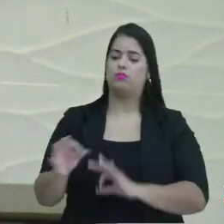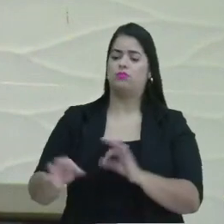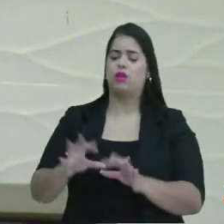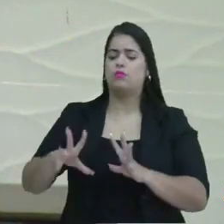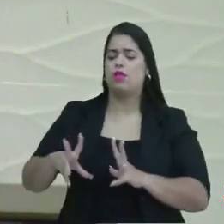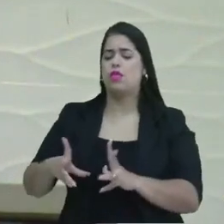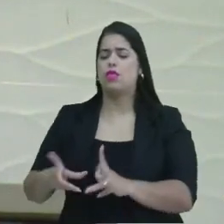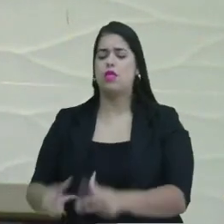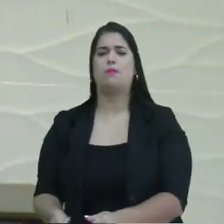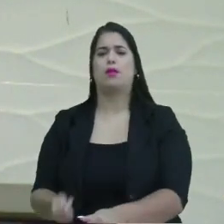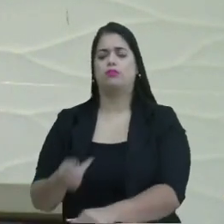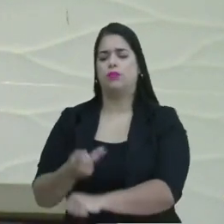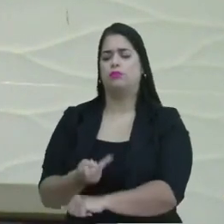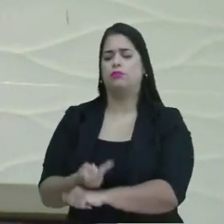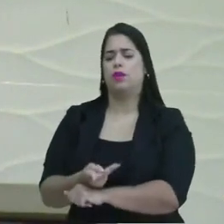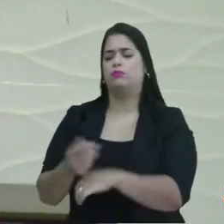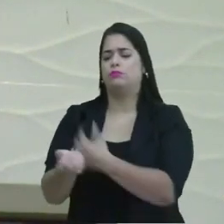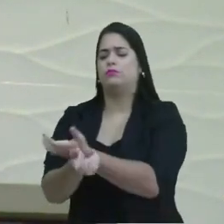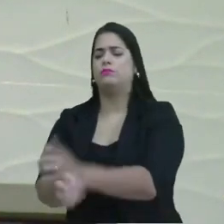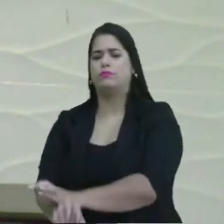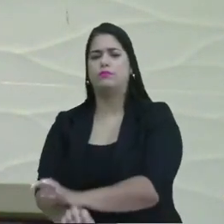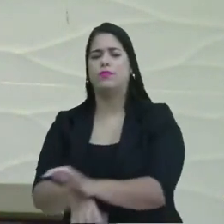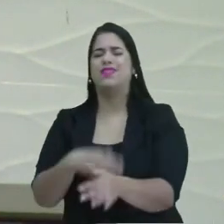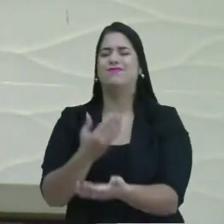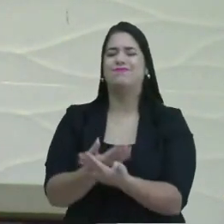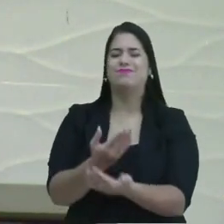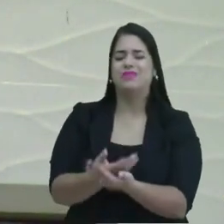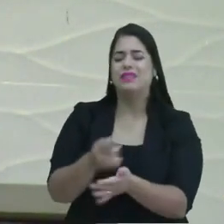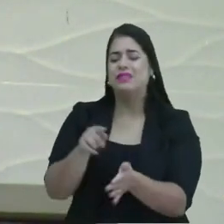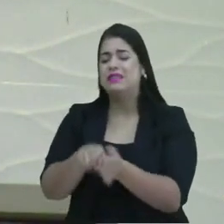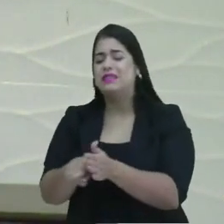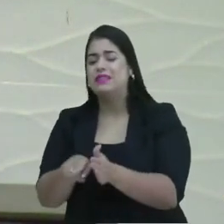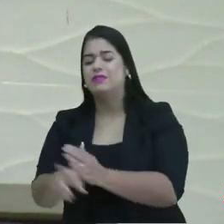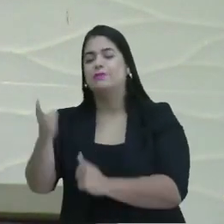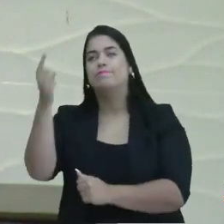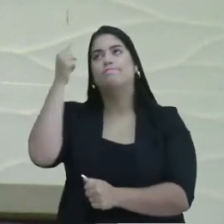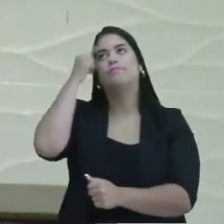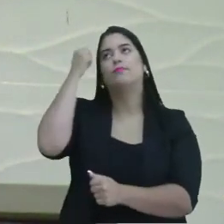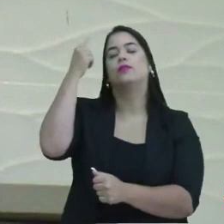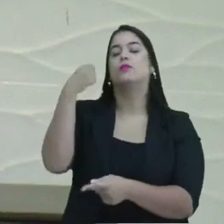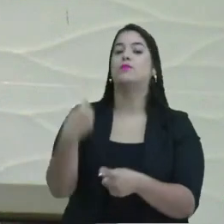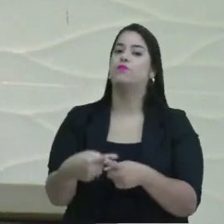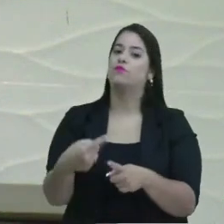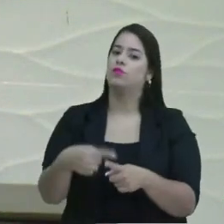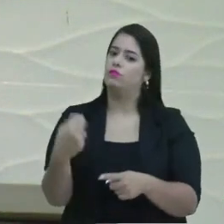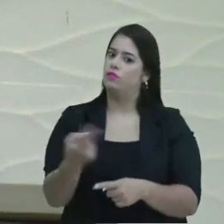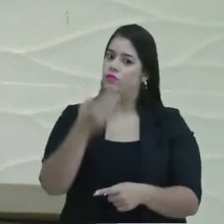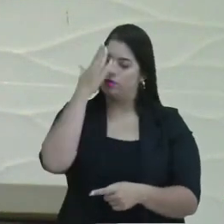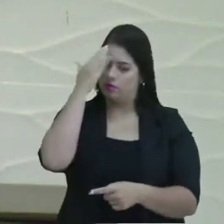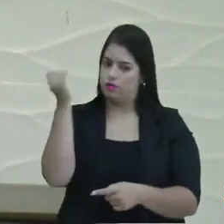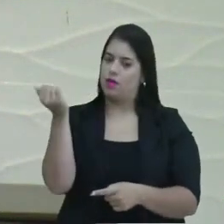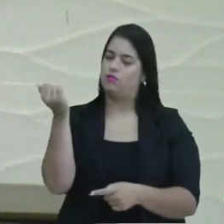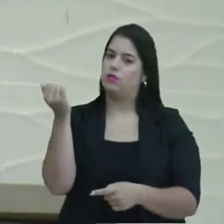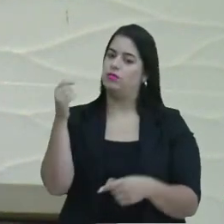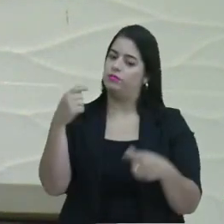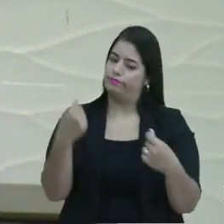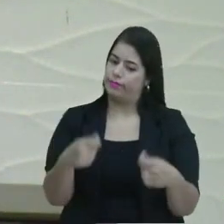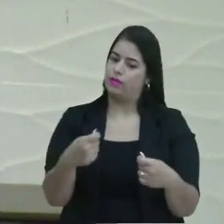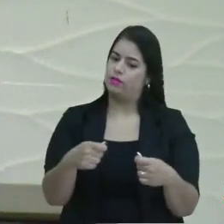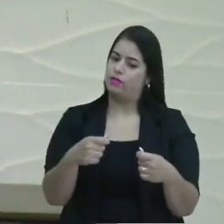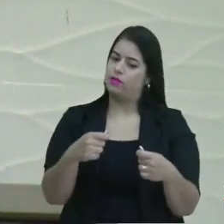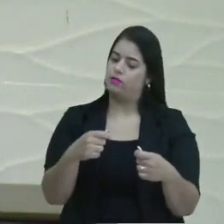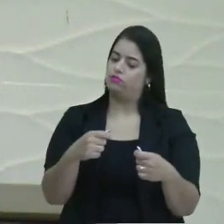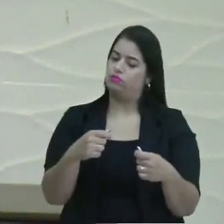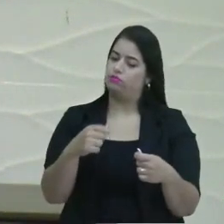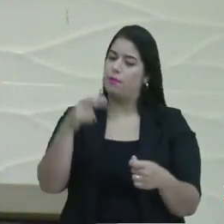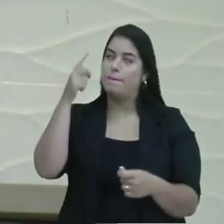espera que possa ser estudada essa nossa ideia, porque sabemos que toda e qualquer ação, seja ela